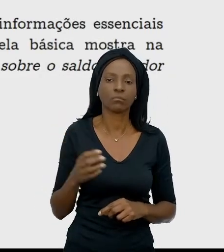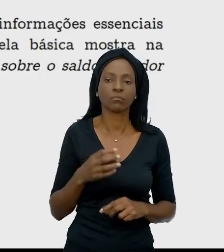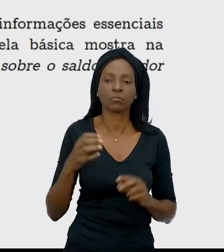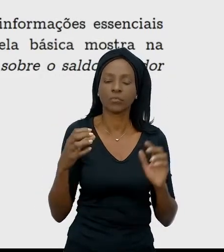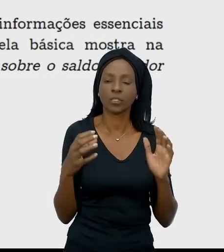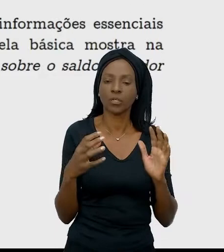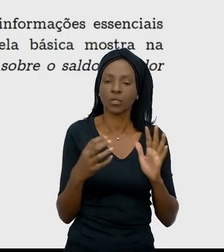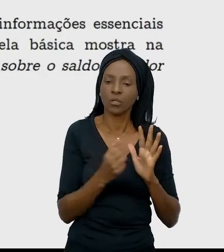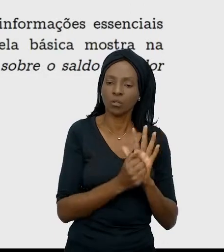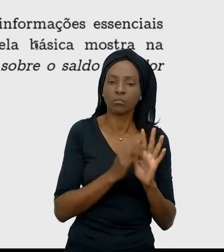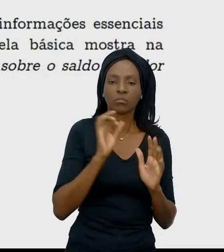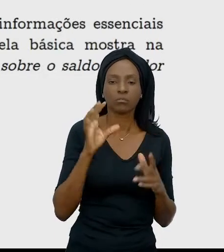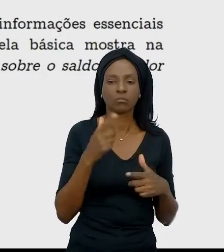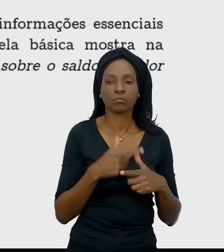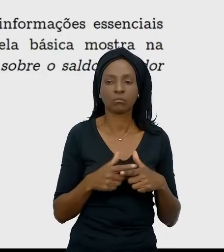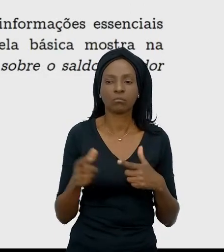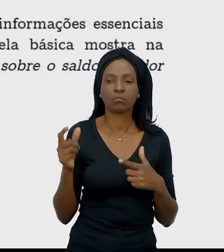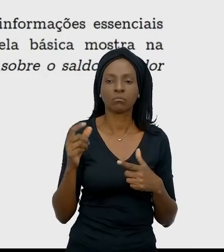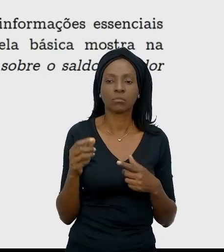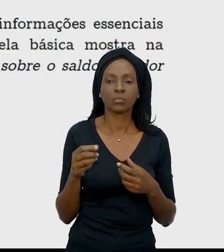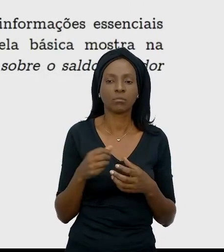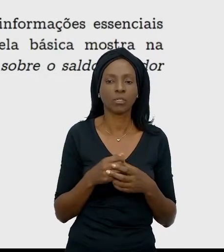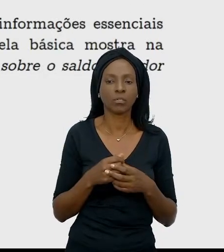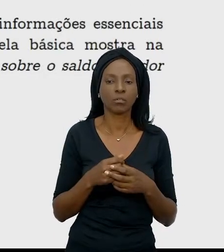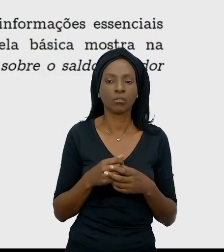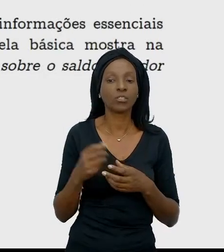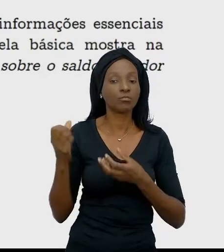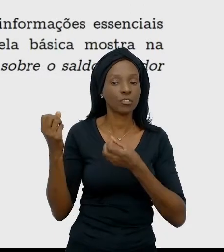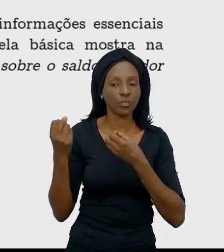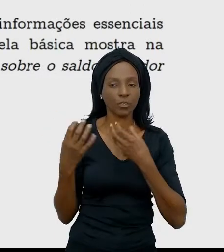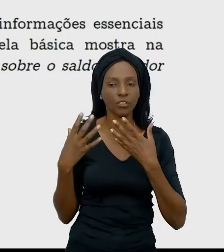de cada problema e com a